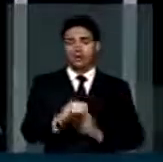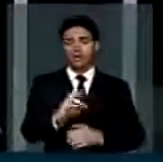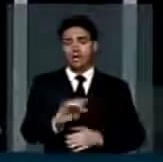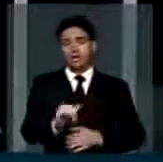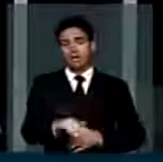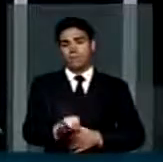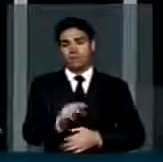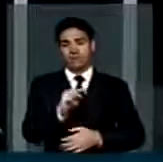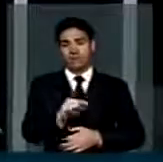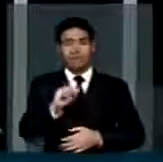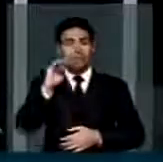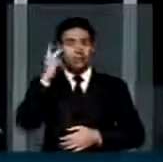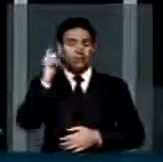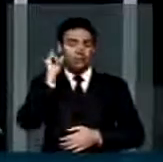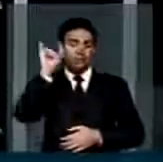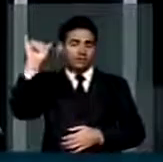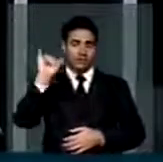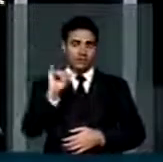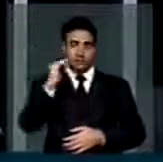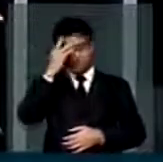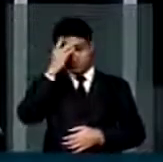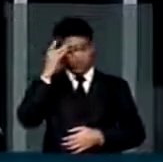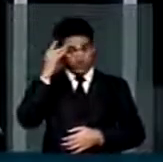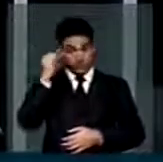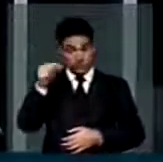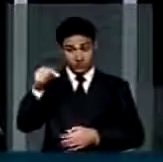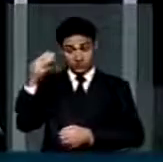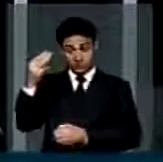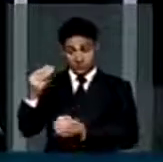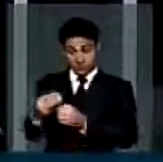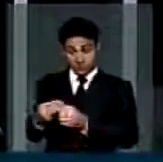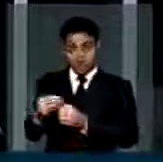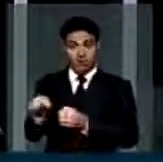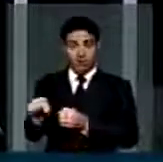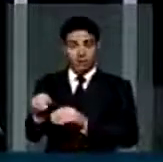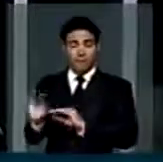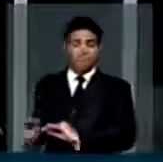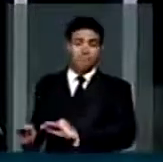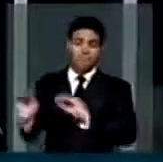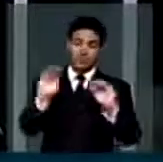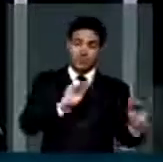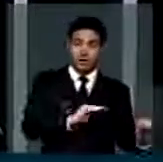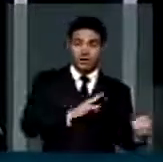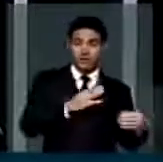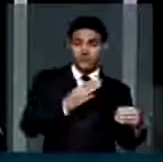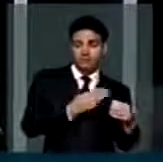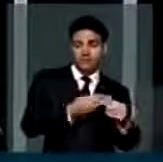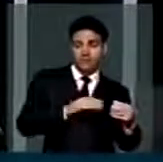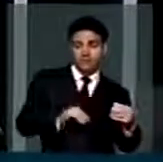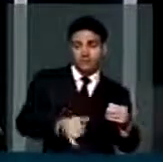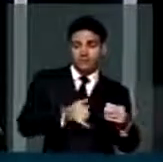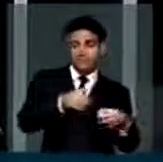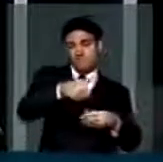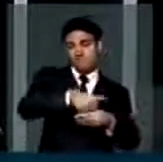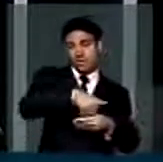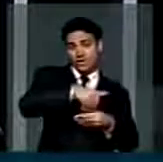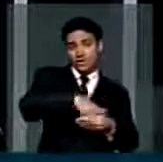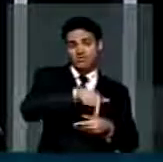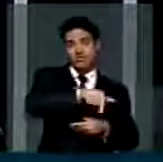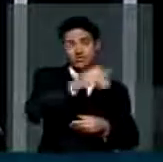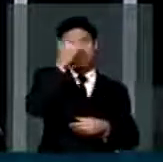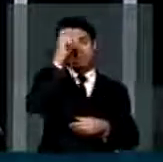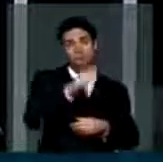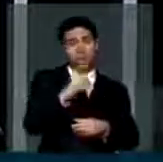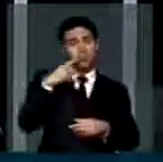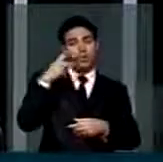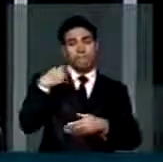criminosa para evitar que um eleitor de um município mude o seu título em época de eleição e acabe mudando o resultado